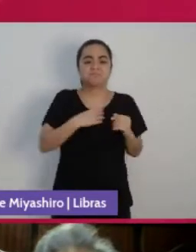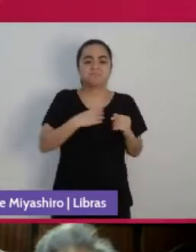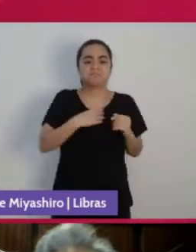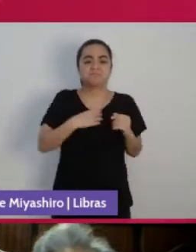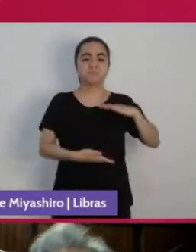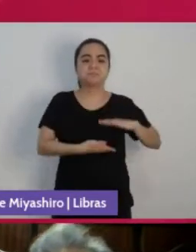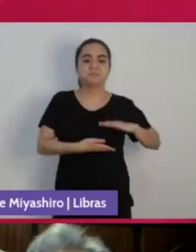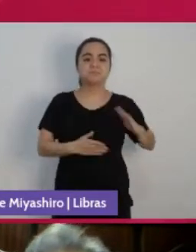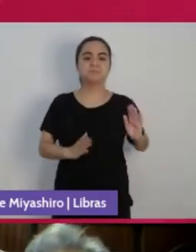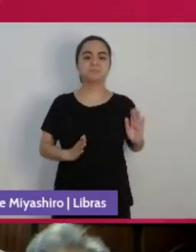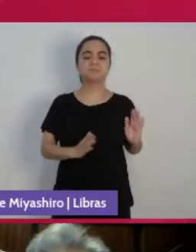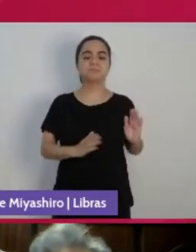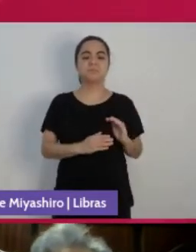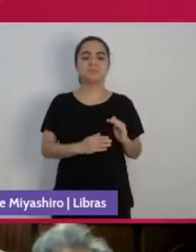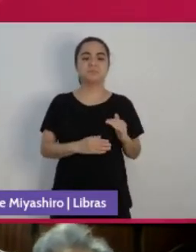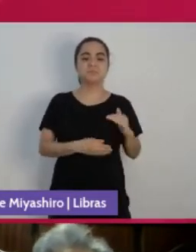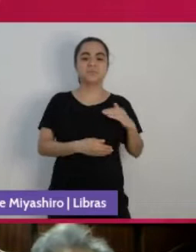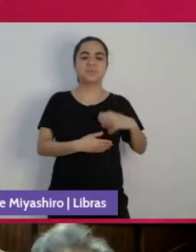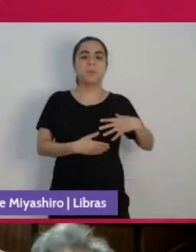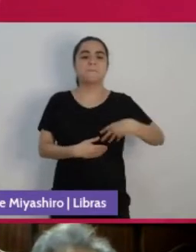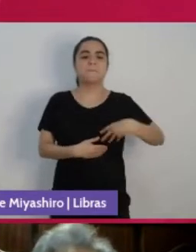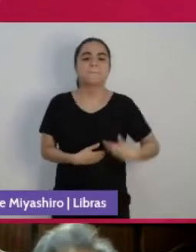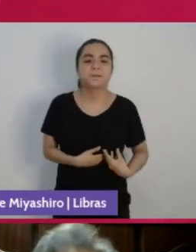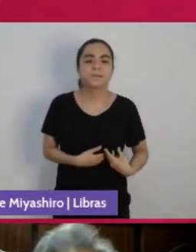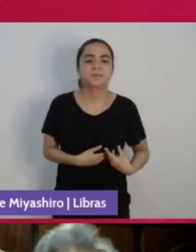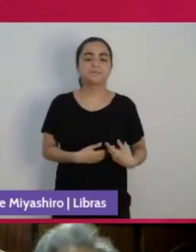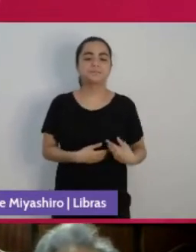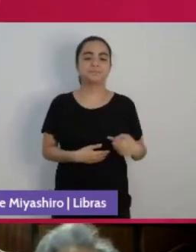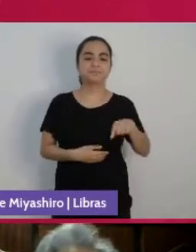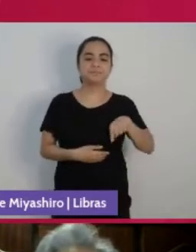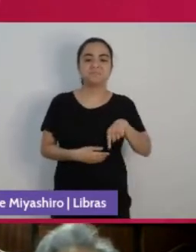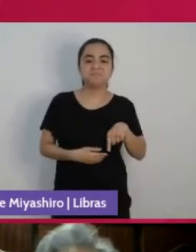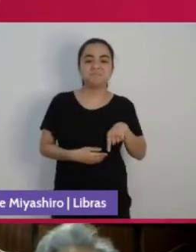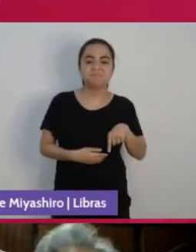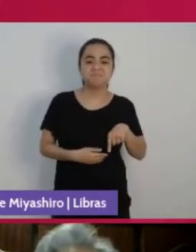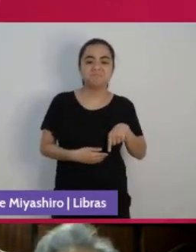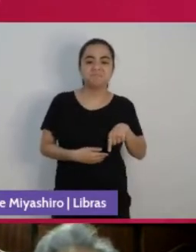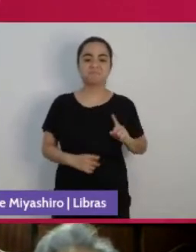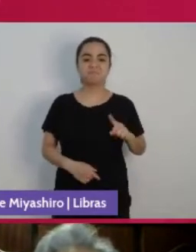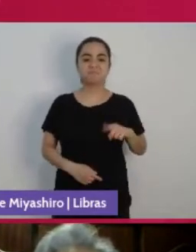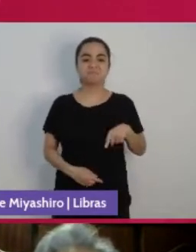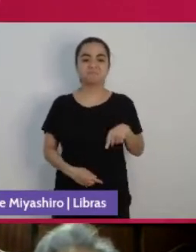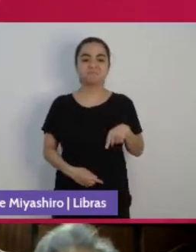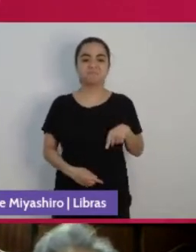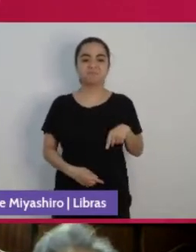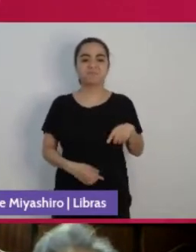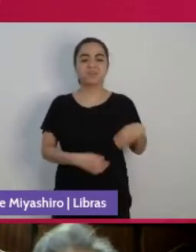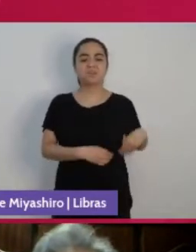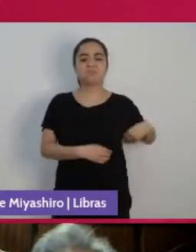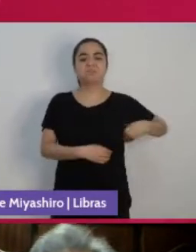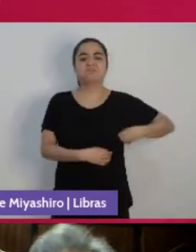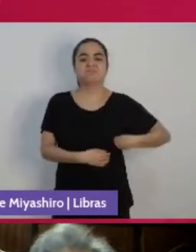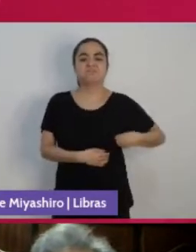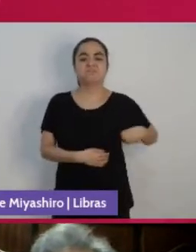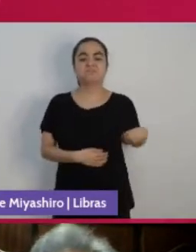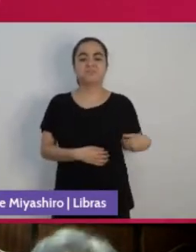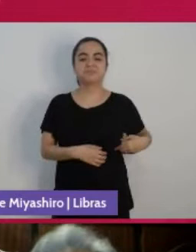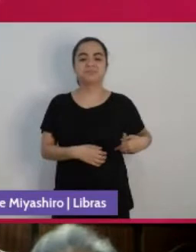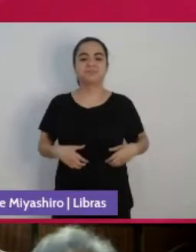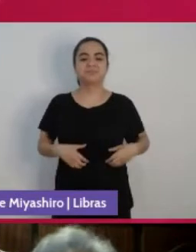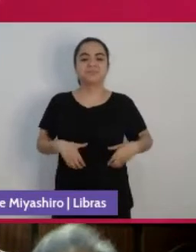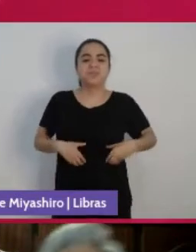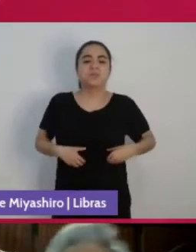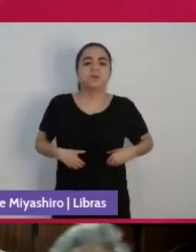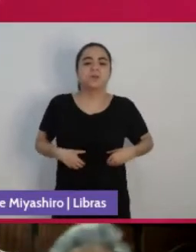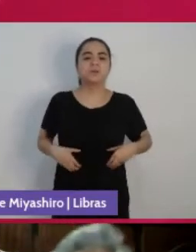aqui, a mama ficou caída, mamilo ficou virado, dobrou aqui a barriga, isso daqui é dobra,